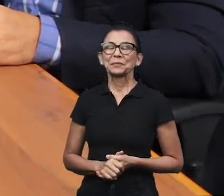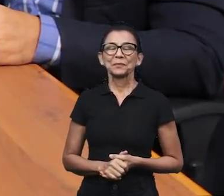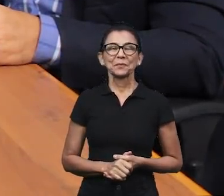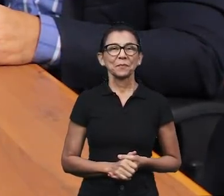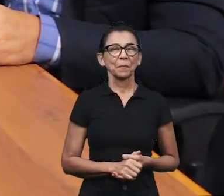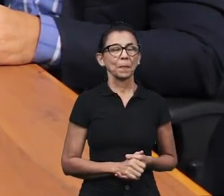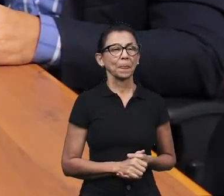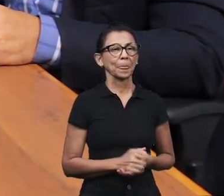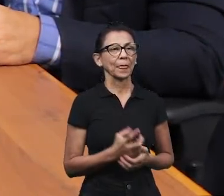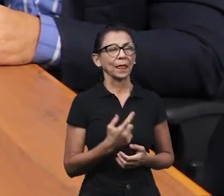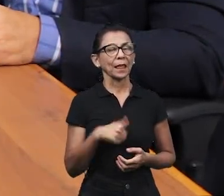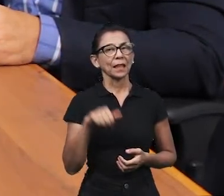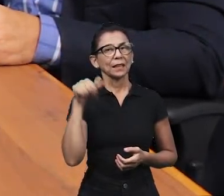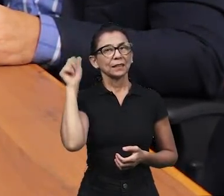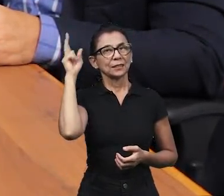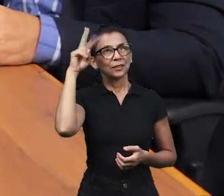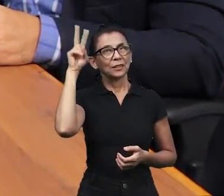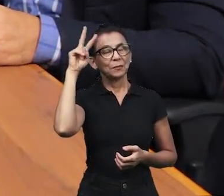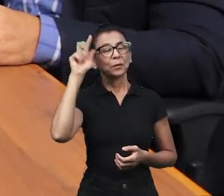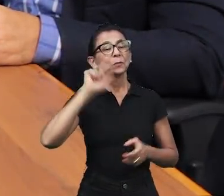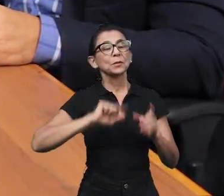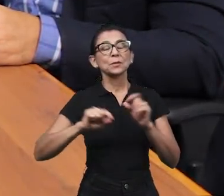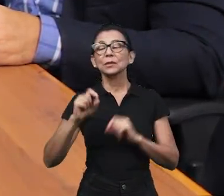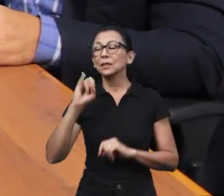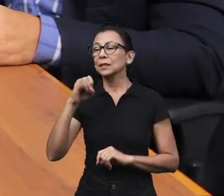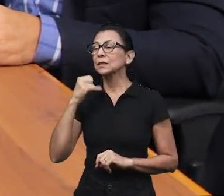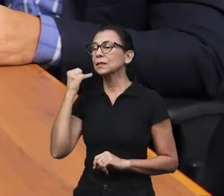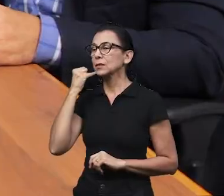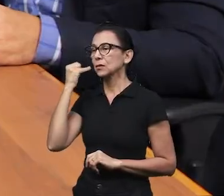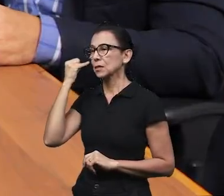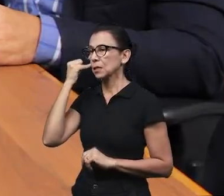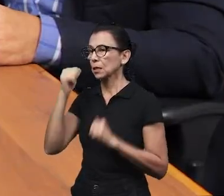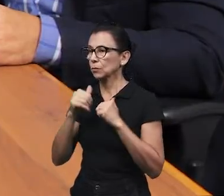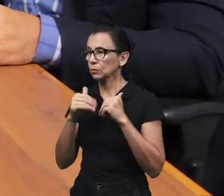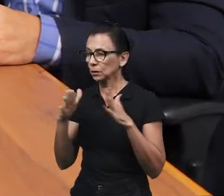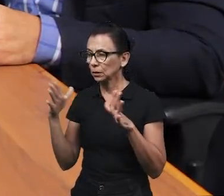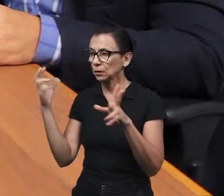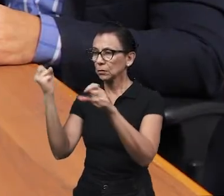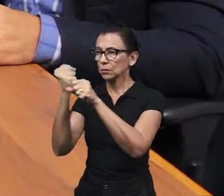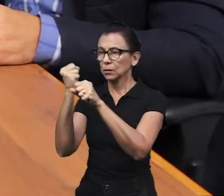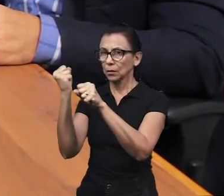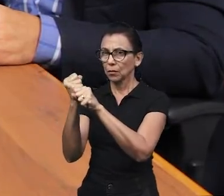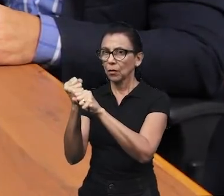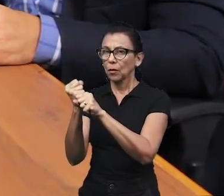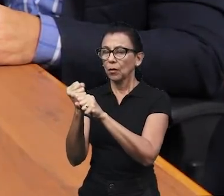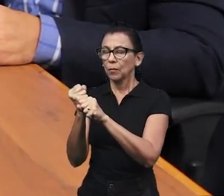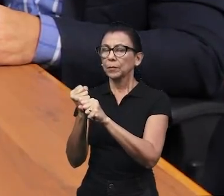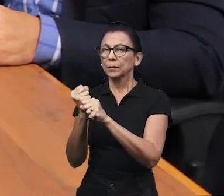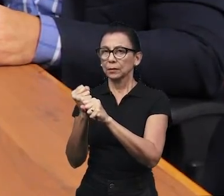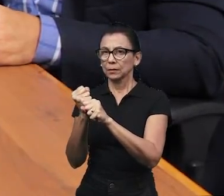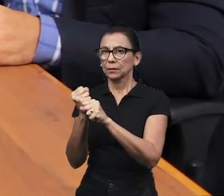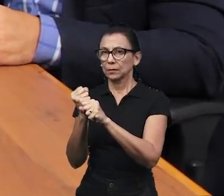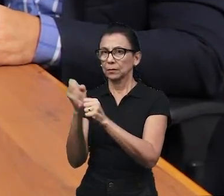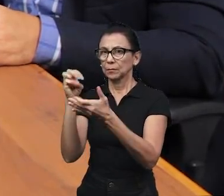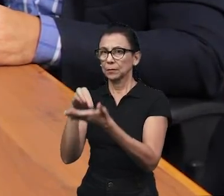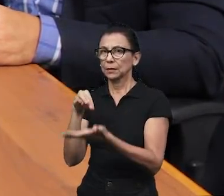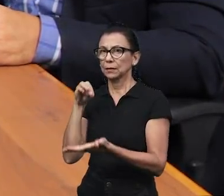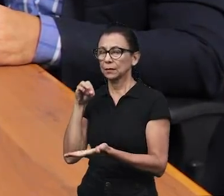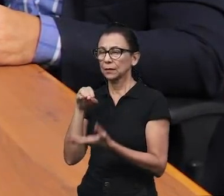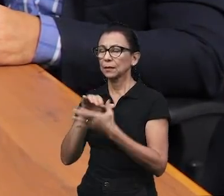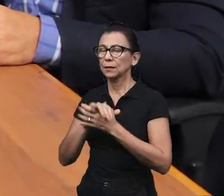da obra, no final da década, onde estavam procurando lugar, o símbolo ali, né, do primeiro voluntário